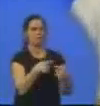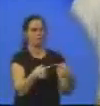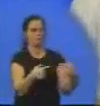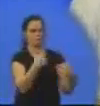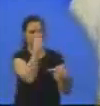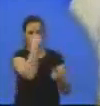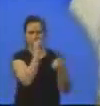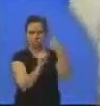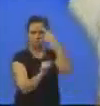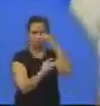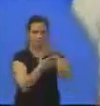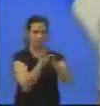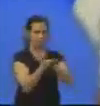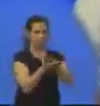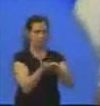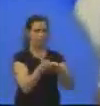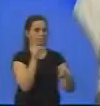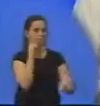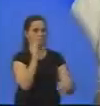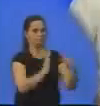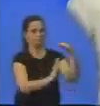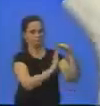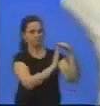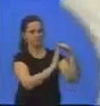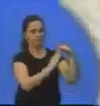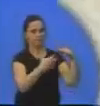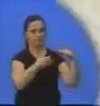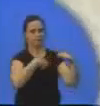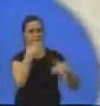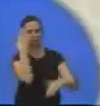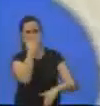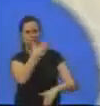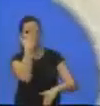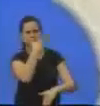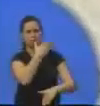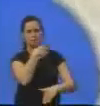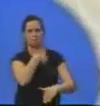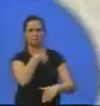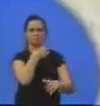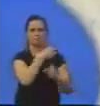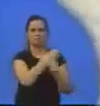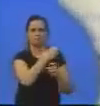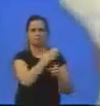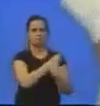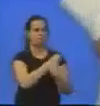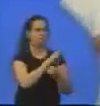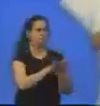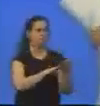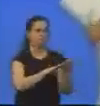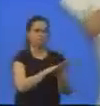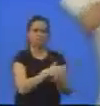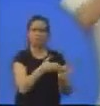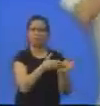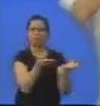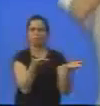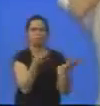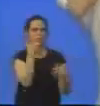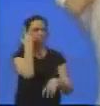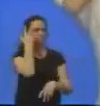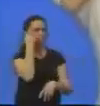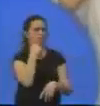este outro limite. Olhando para o limite, eu não vejo uma maneira de calcular este limite pelos processos